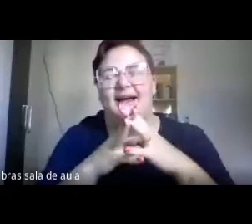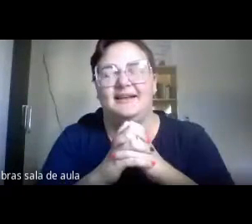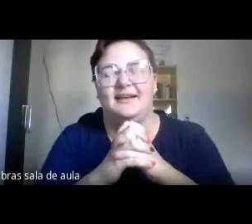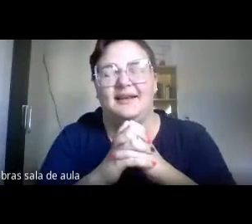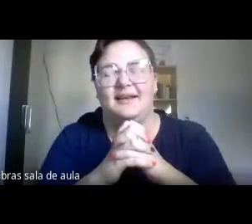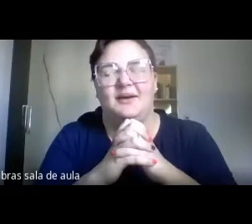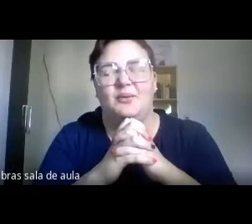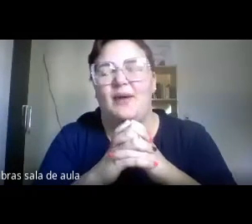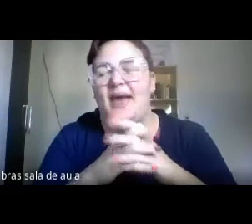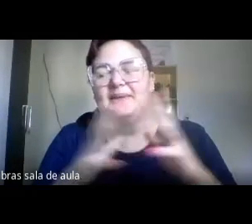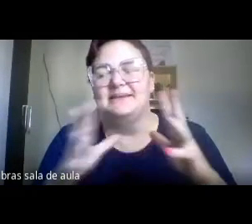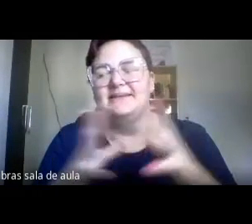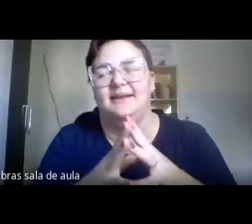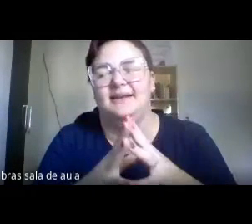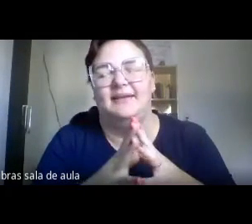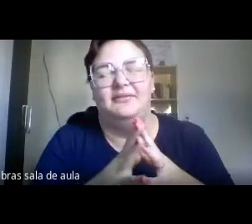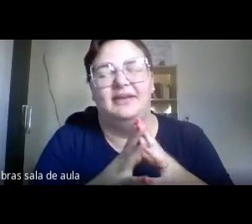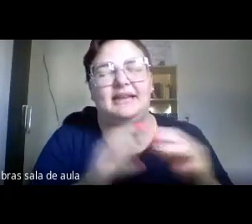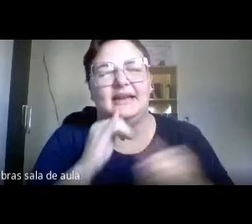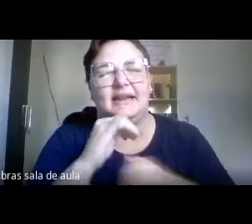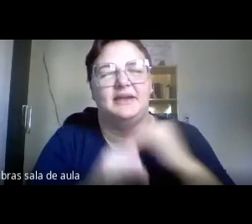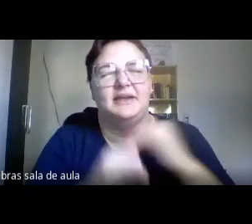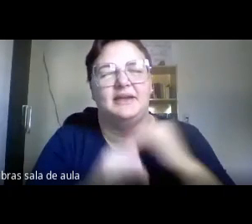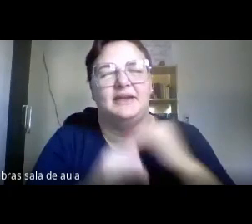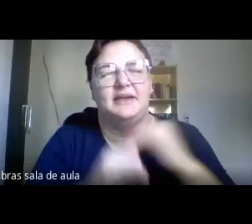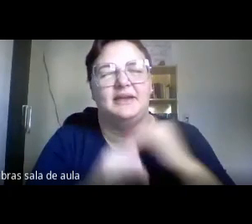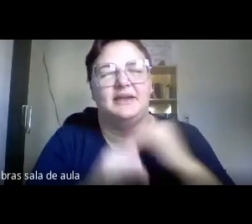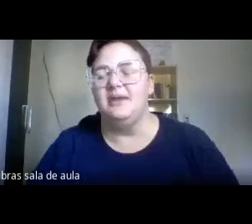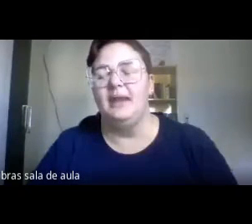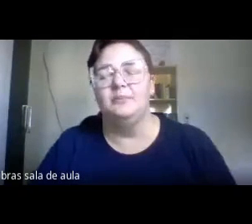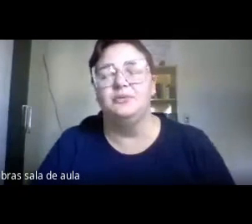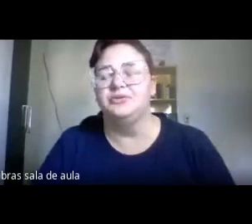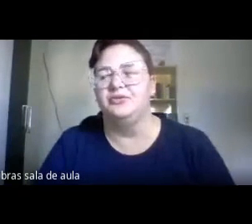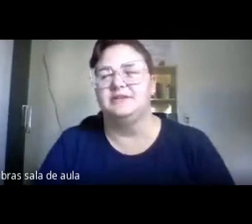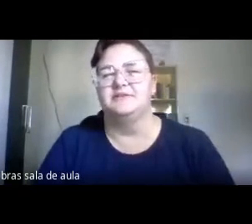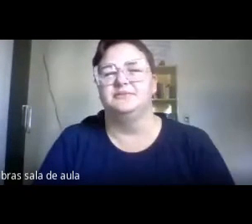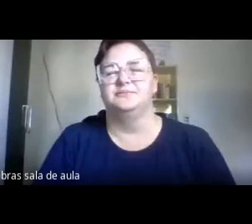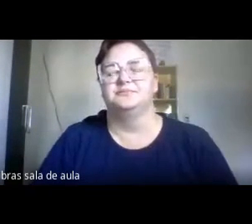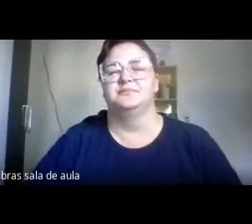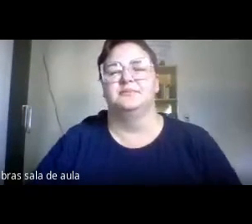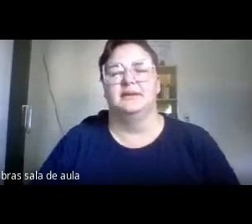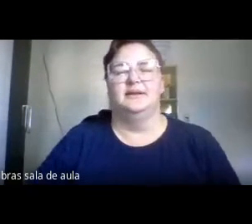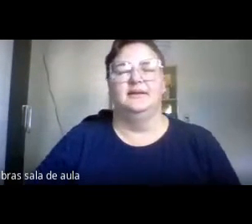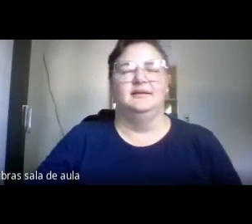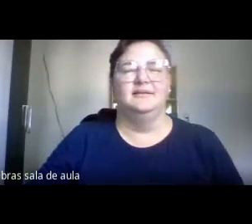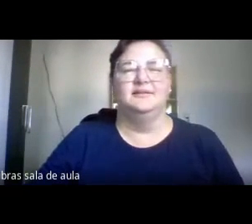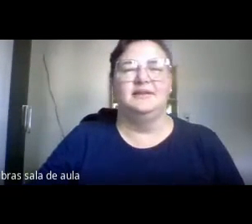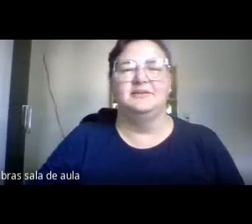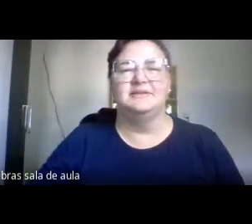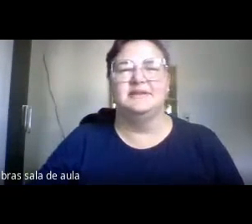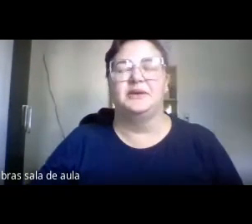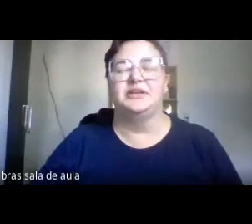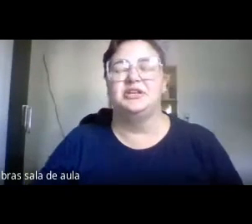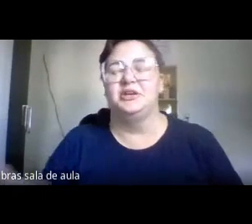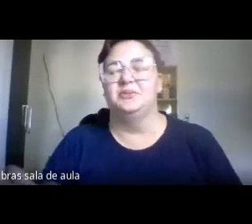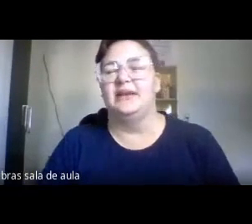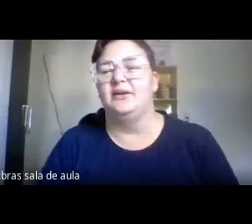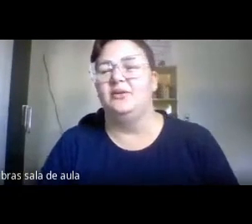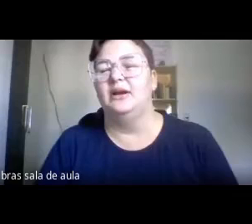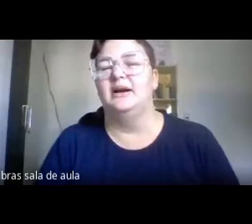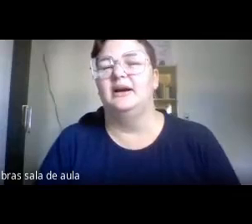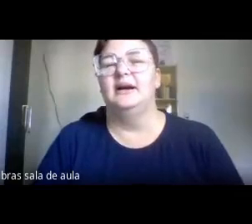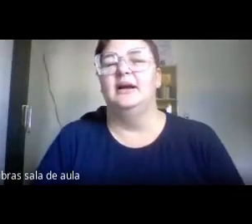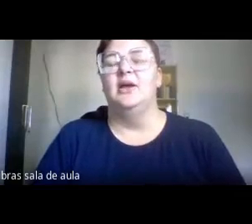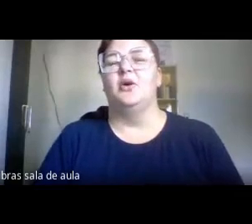via web, assim, né? Via internet. É muito difícil. Não tem noção, porque a gente não